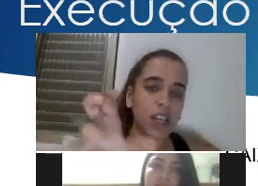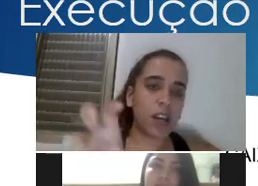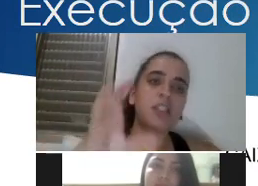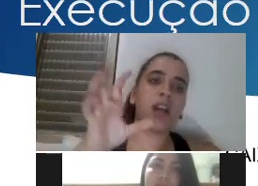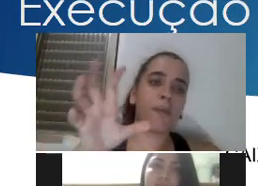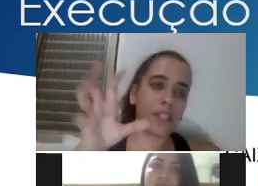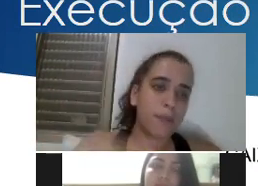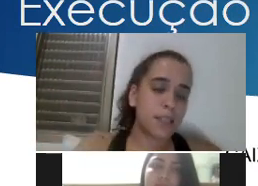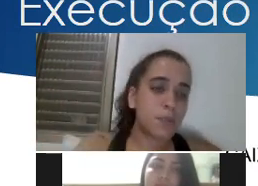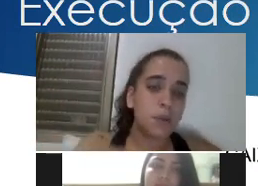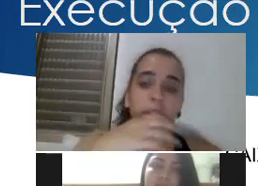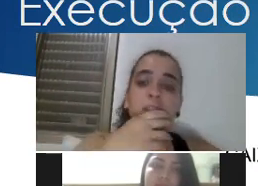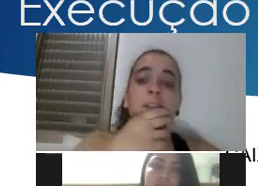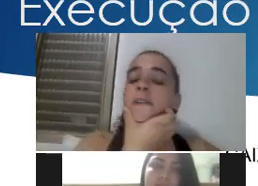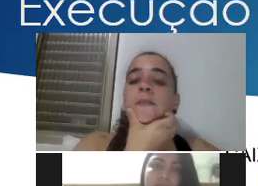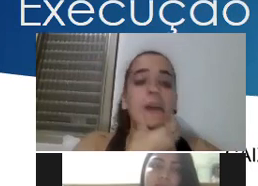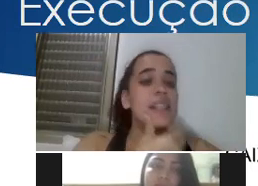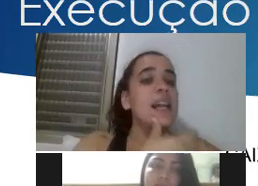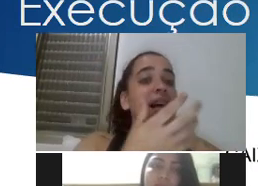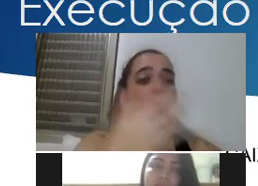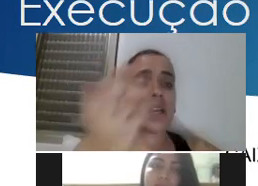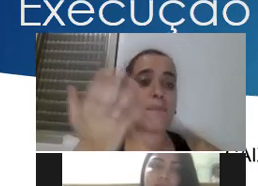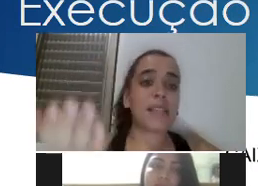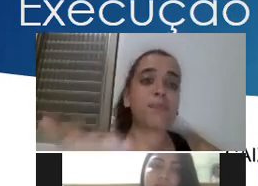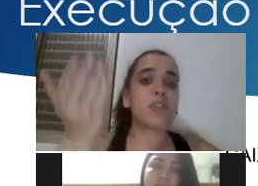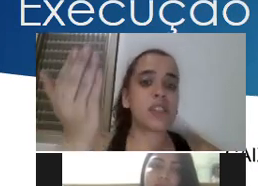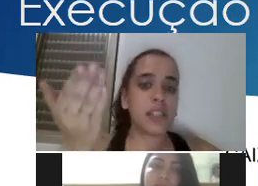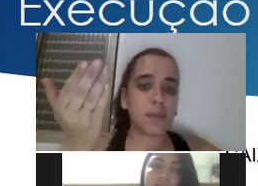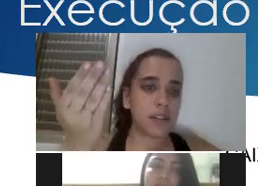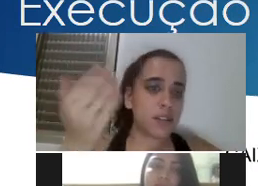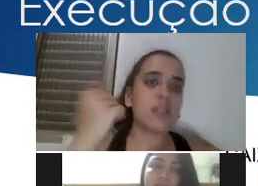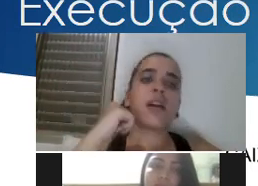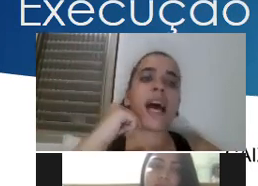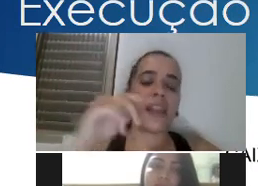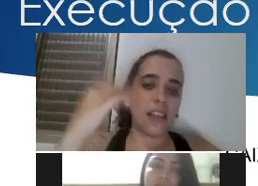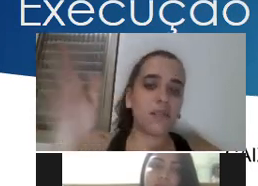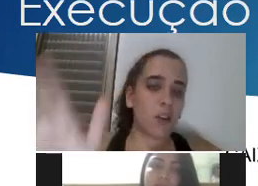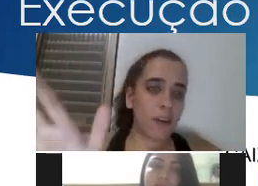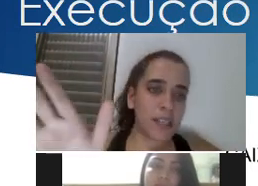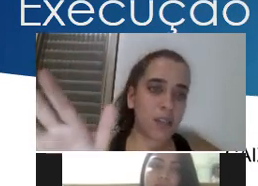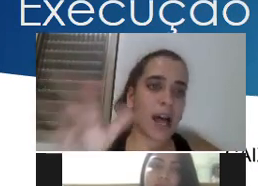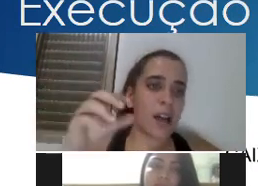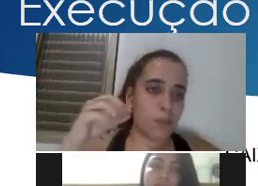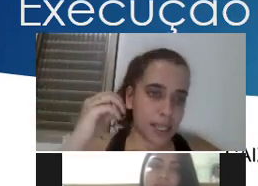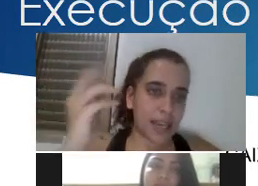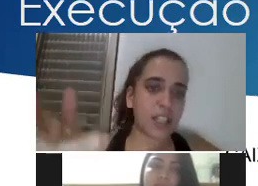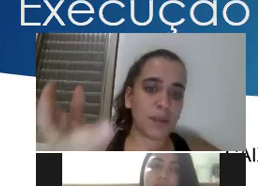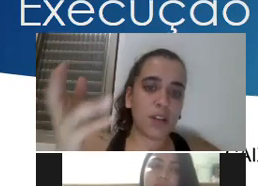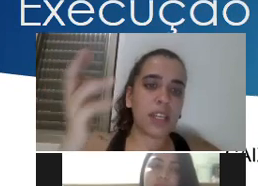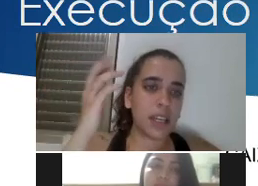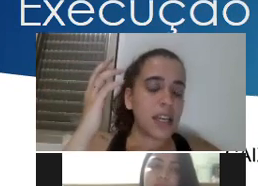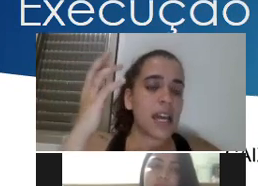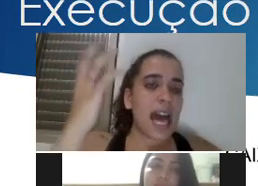do radier. Geralmente ela passa por baixo. Mas caso ele passe por cima, aí não vai precisar do ralo. Mas a